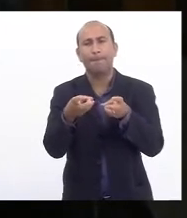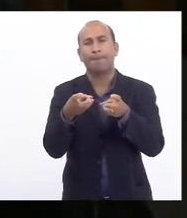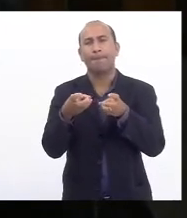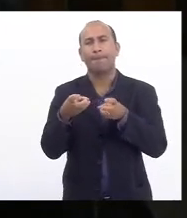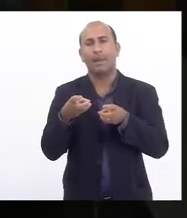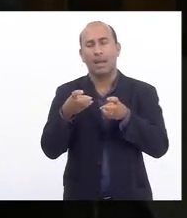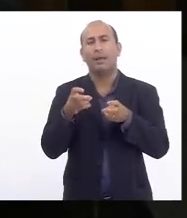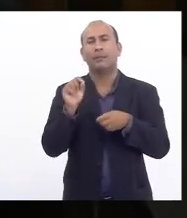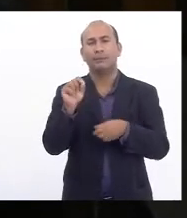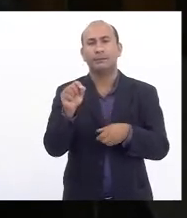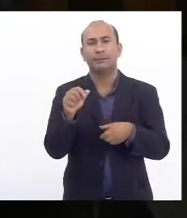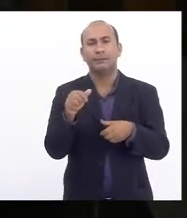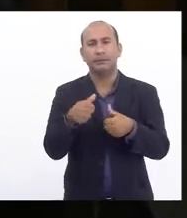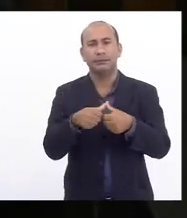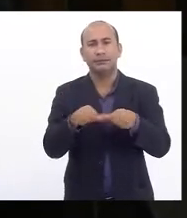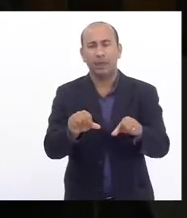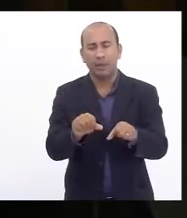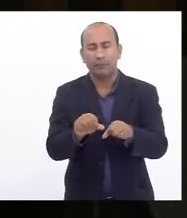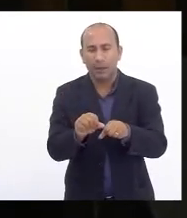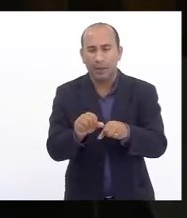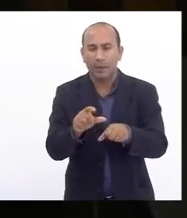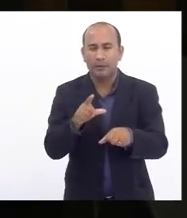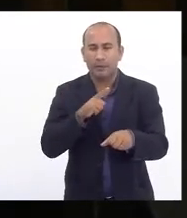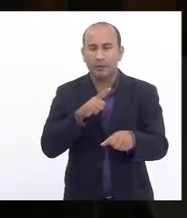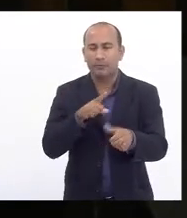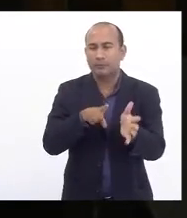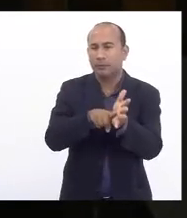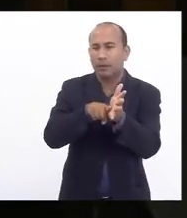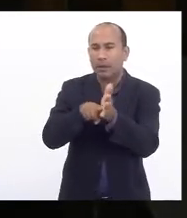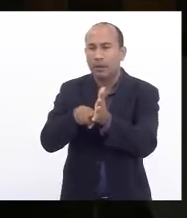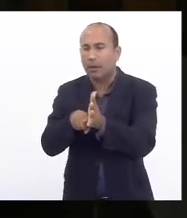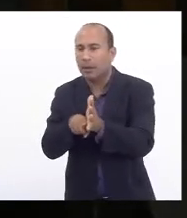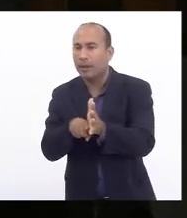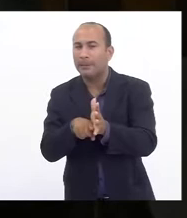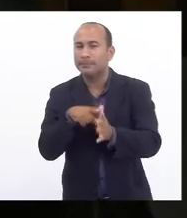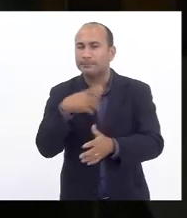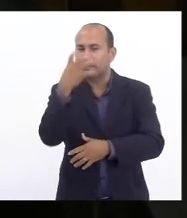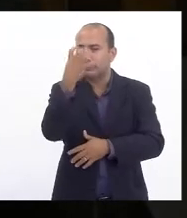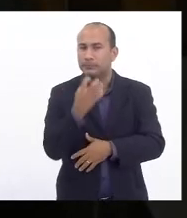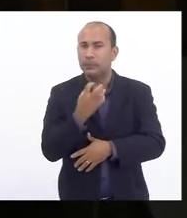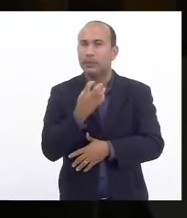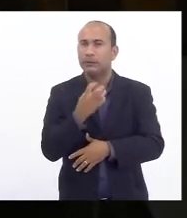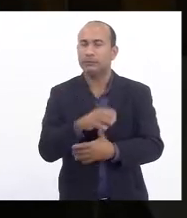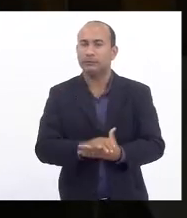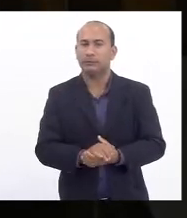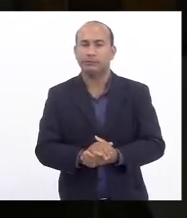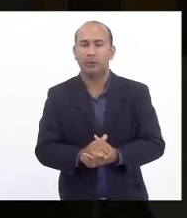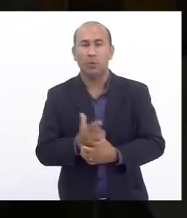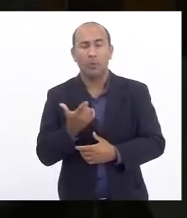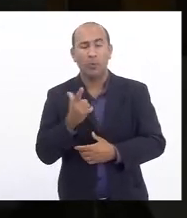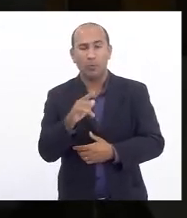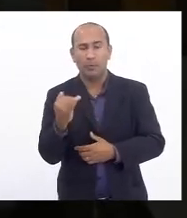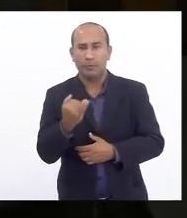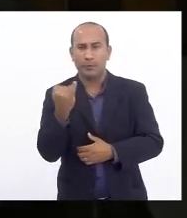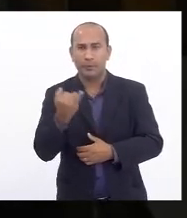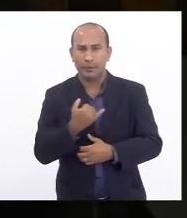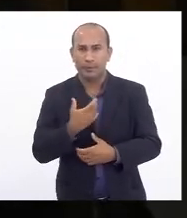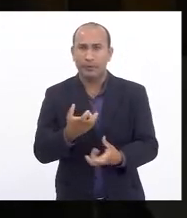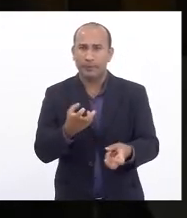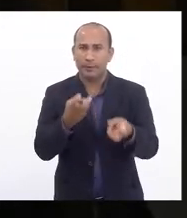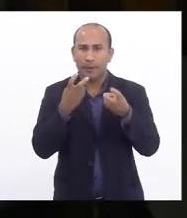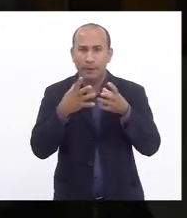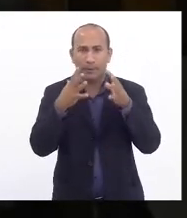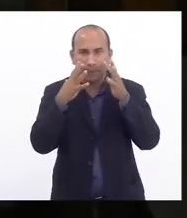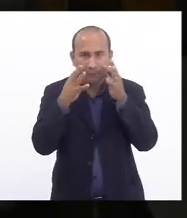que estavam sob investigação mais mais criteriosa um outro aspecto importante que eu quero ressaltar